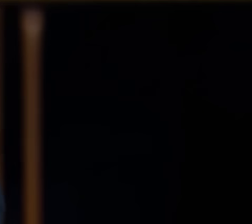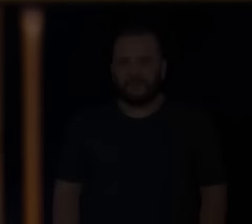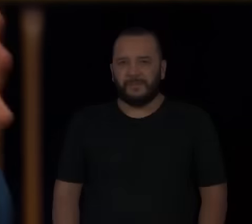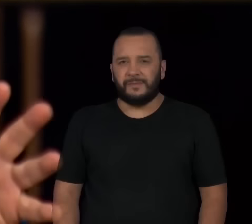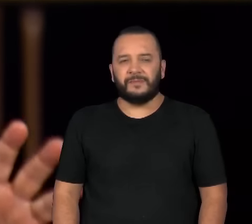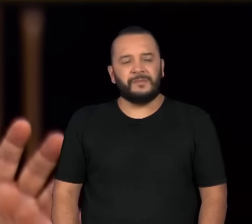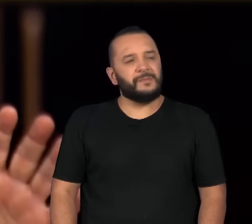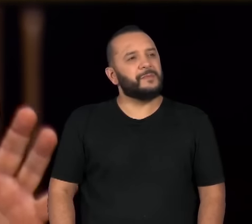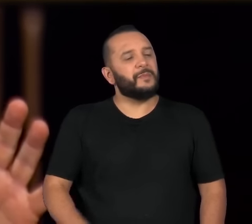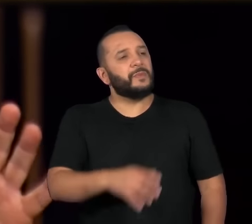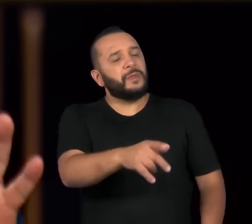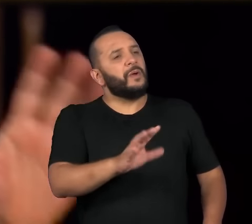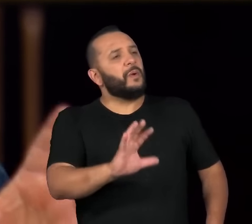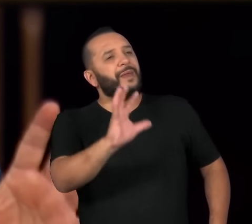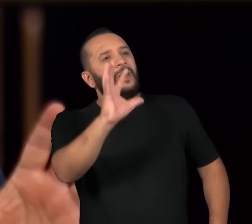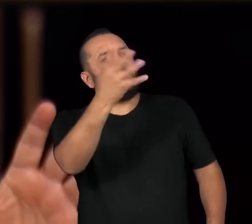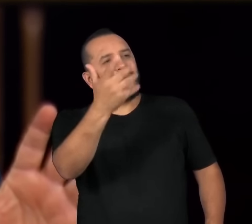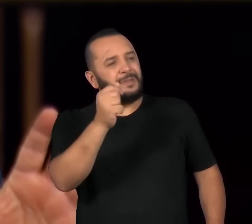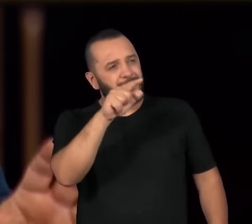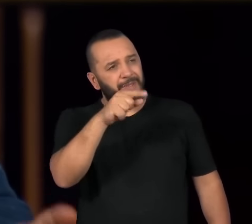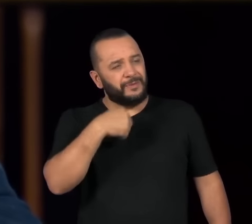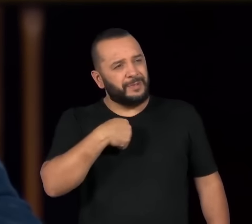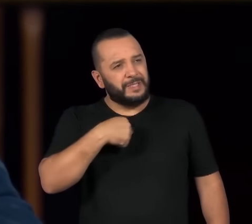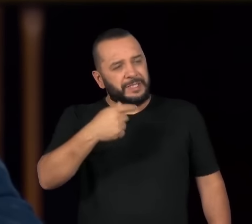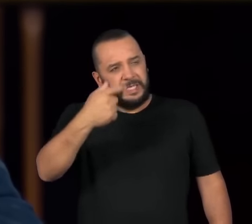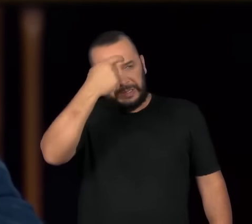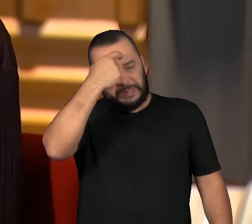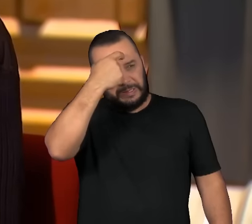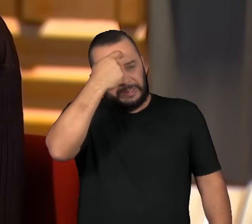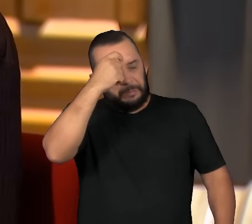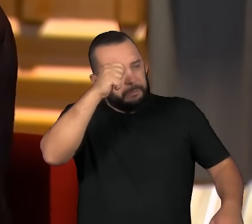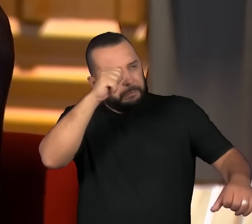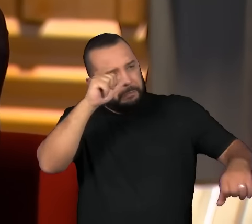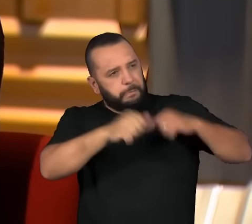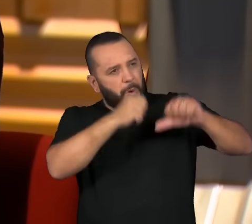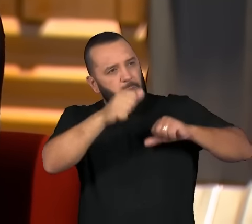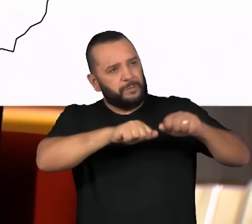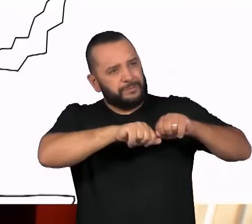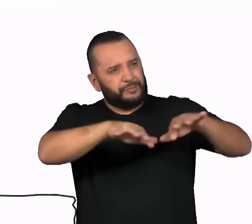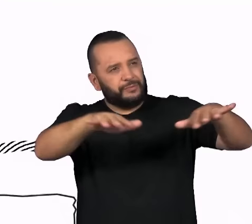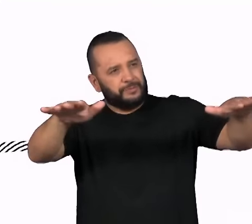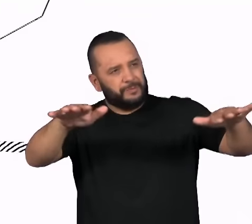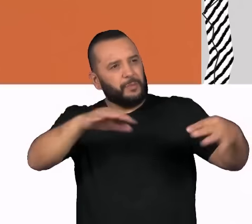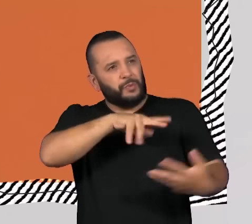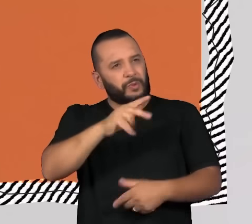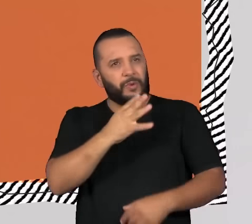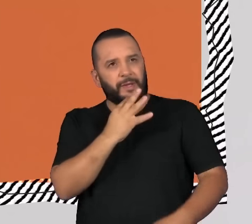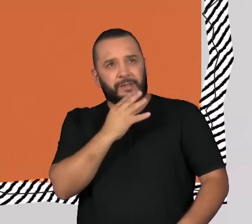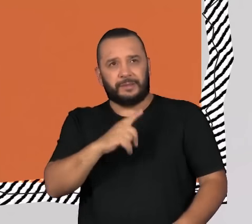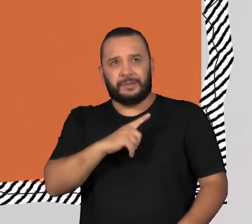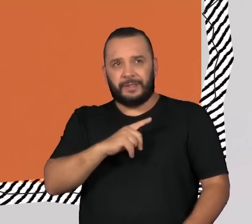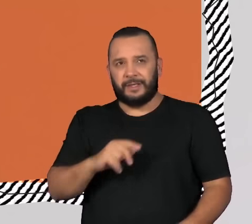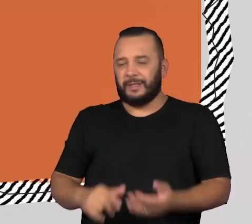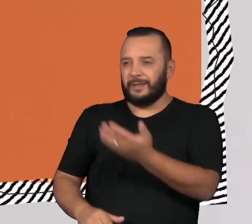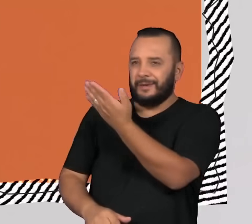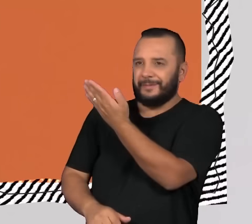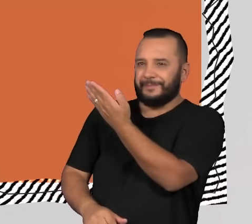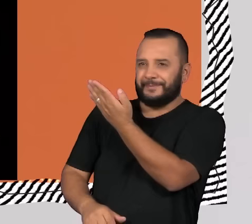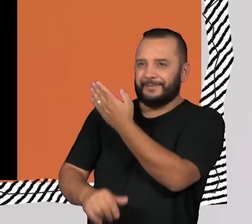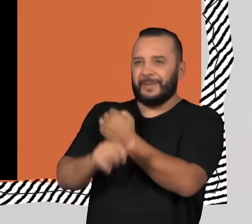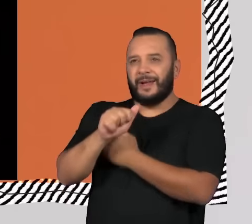Qual é a virada que o mundo conhece o Sepultura? Eu acho que é justamente depois do Arise, que é o Chaos AD, lá para